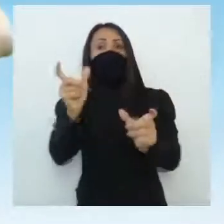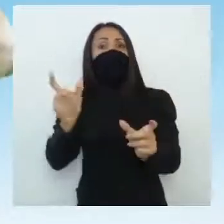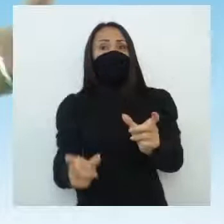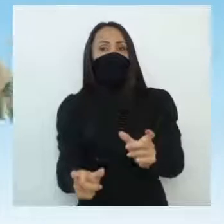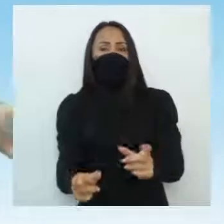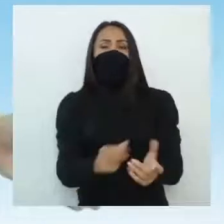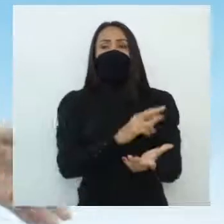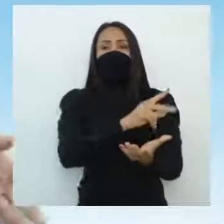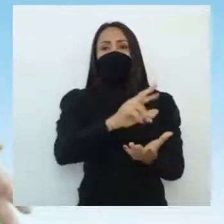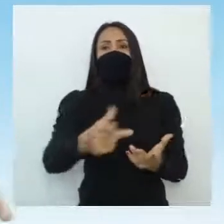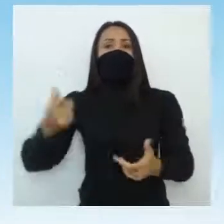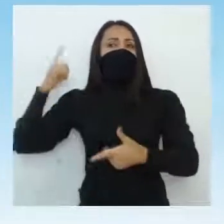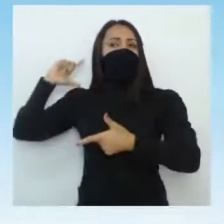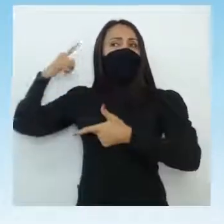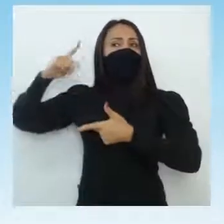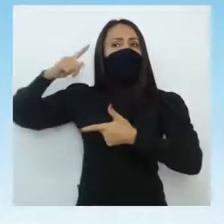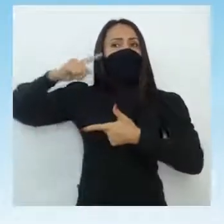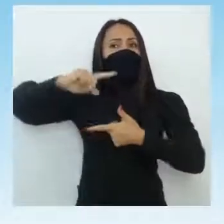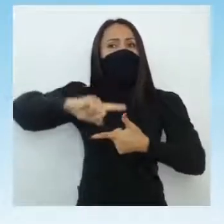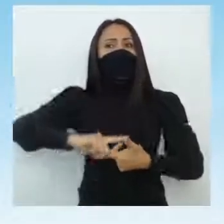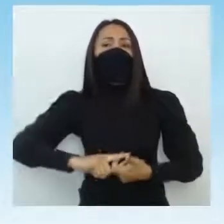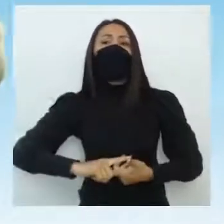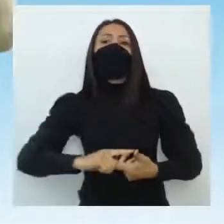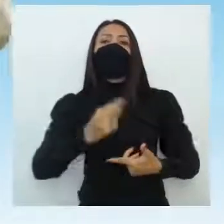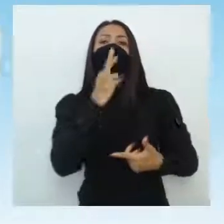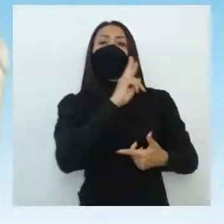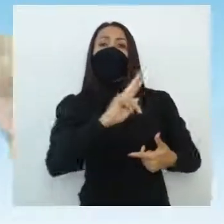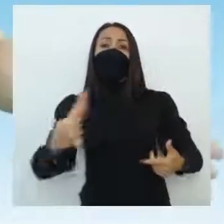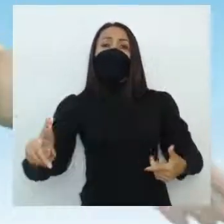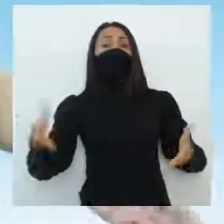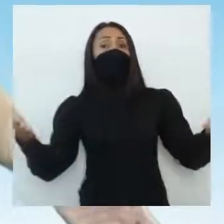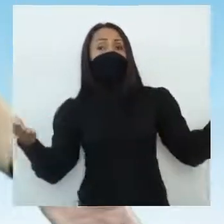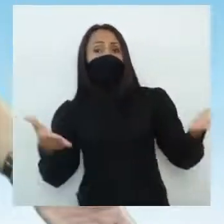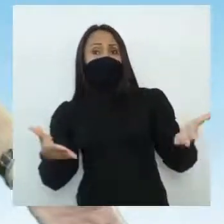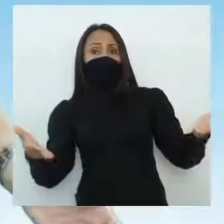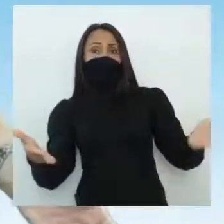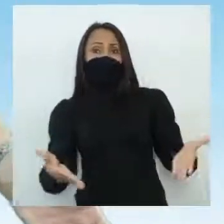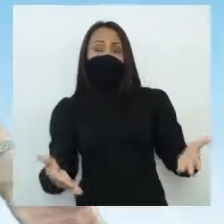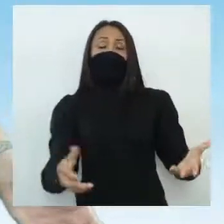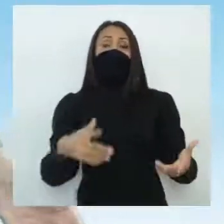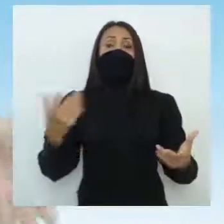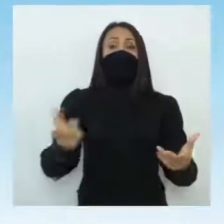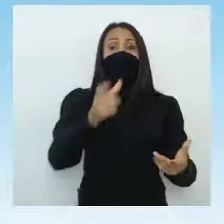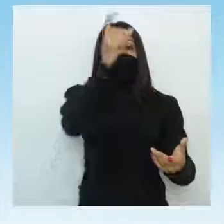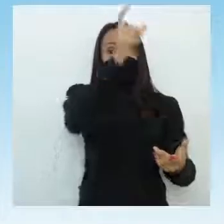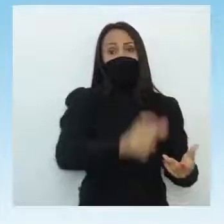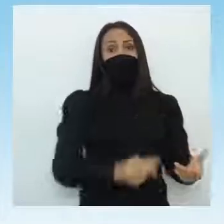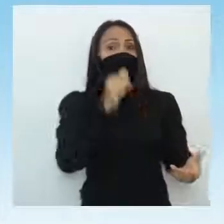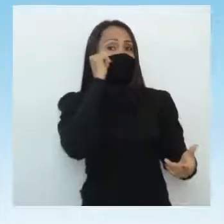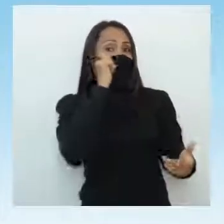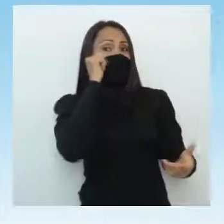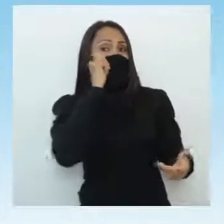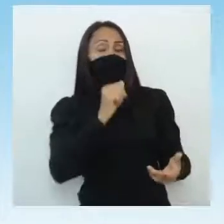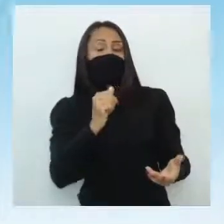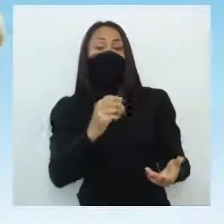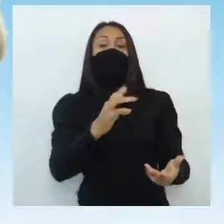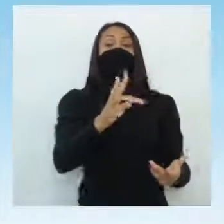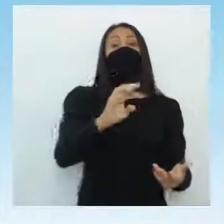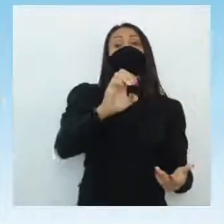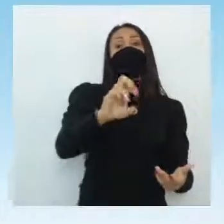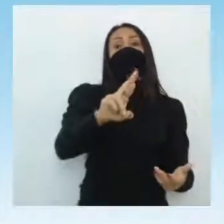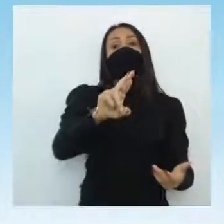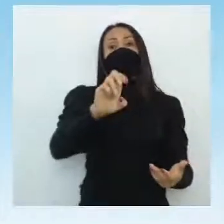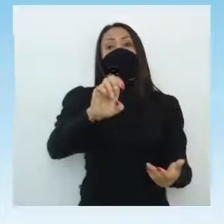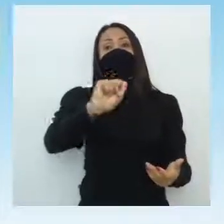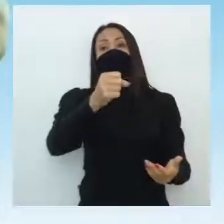várias tradições religiosas. Então aqui hoje uma personalidade feminina, não é? A Madre Teresa, mas em